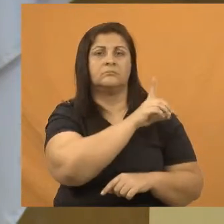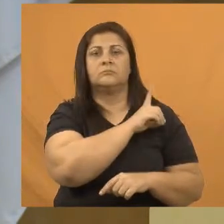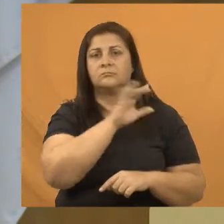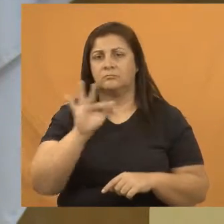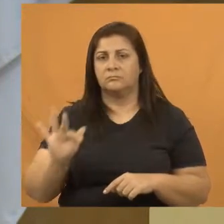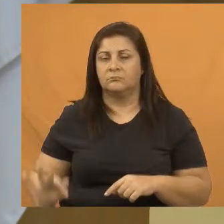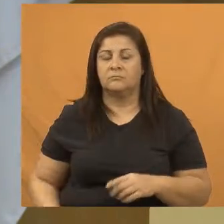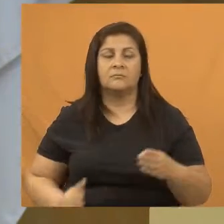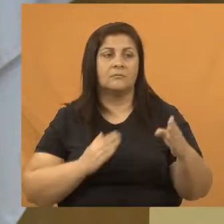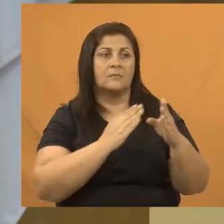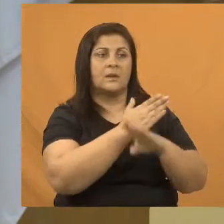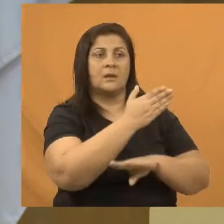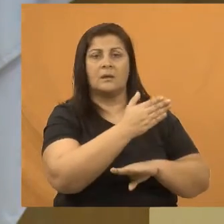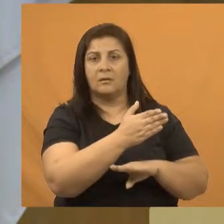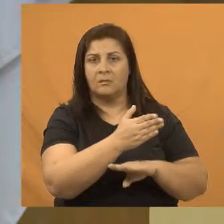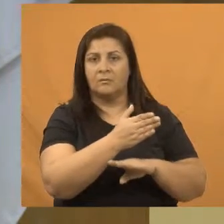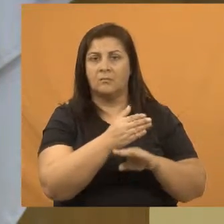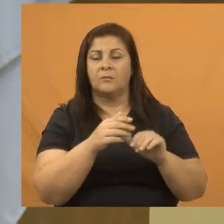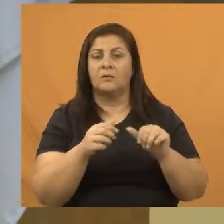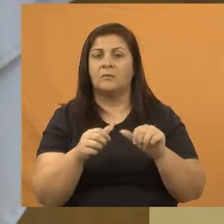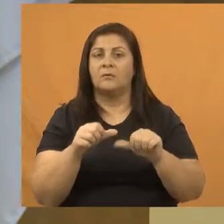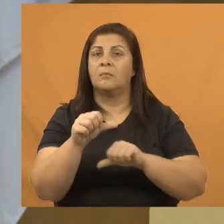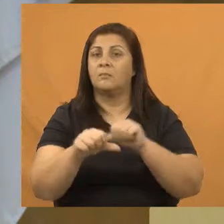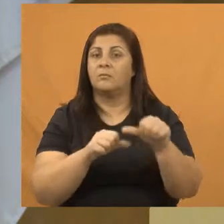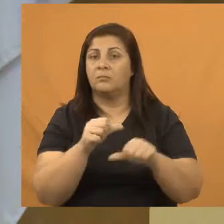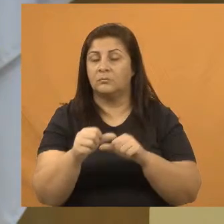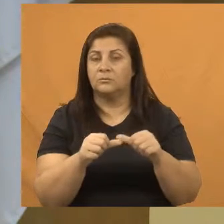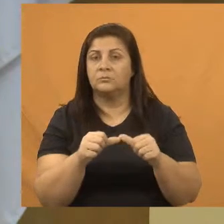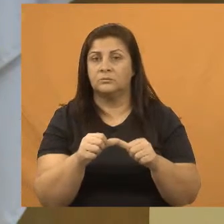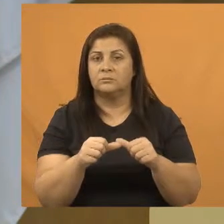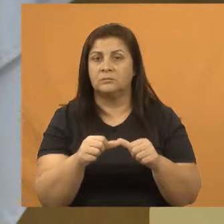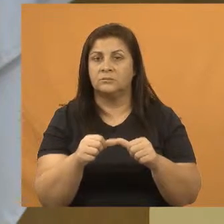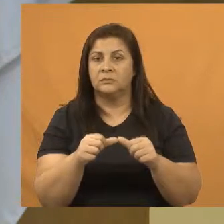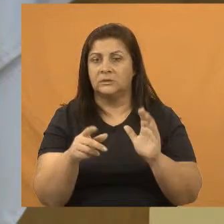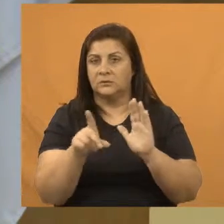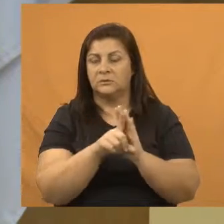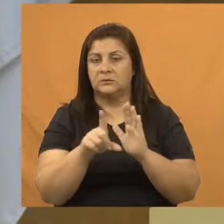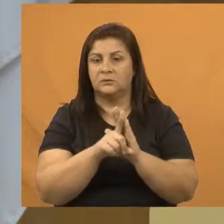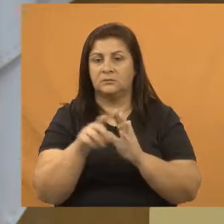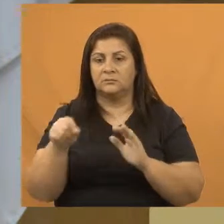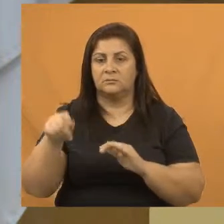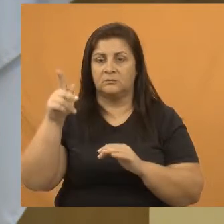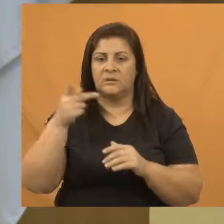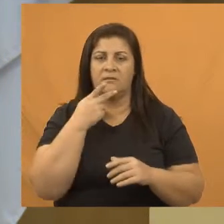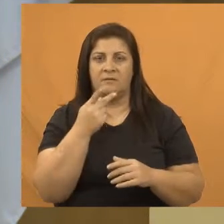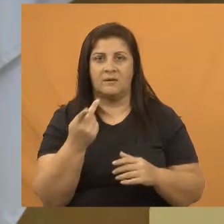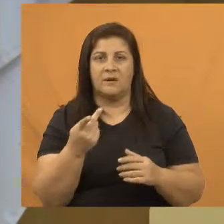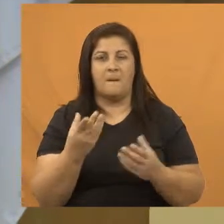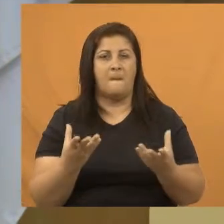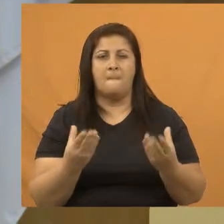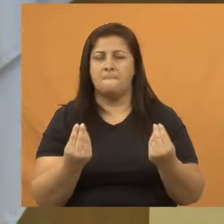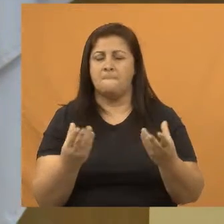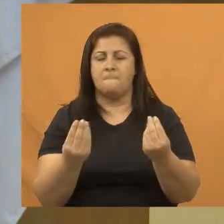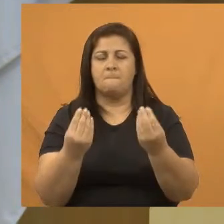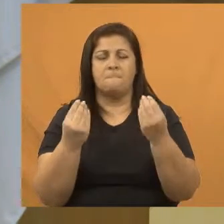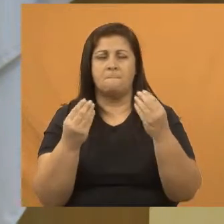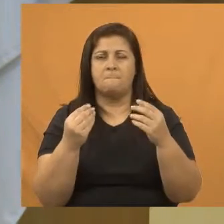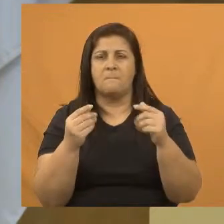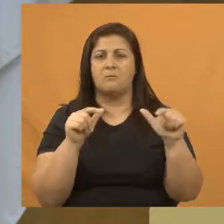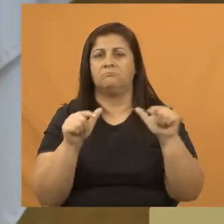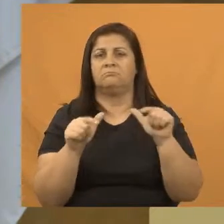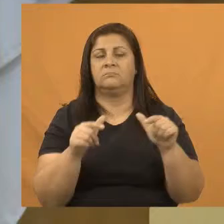aprovaram a reforma trabalhista, disseram que a reforma trabalhista ia gerar milhões e milhões de empregos. E nós vimos aí que